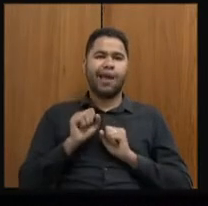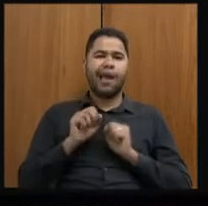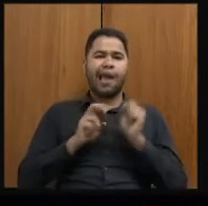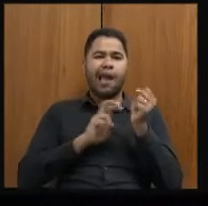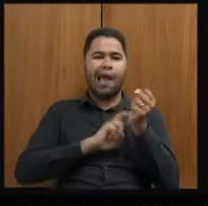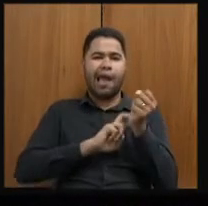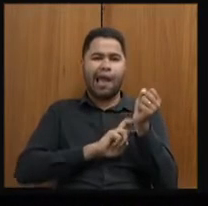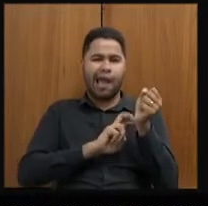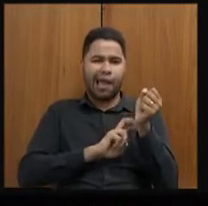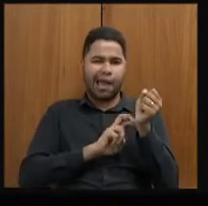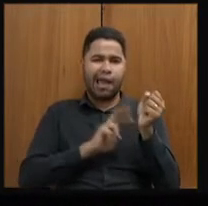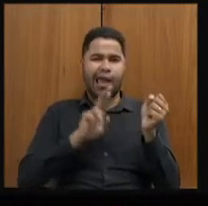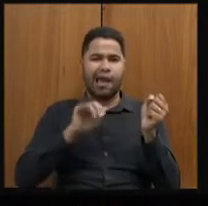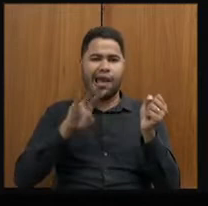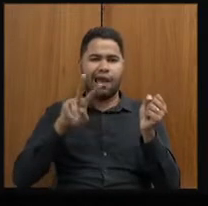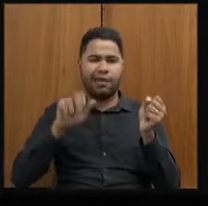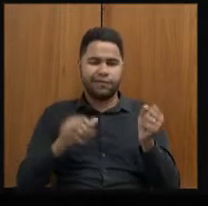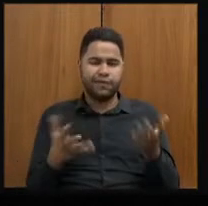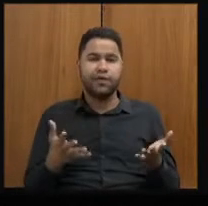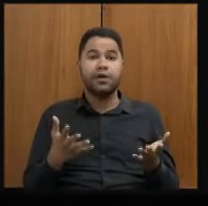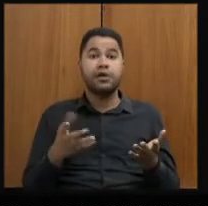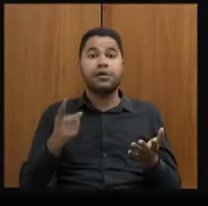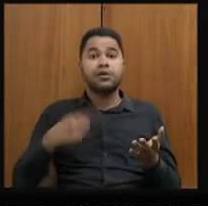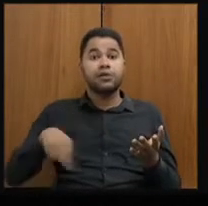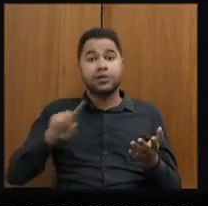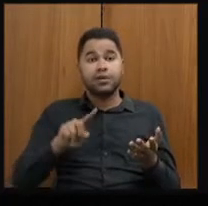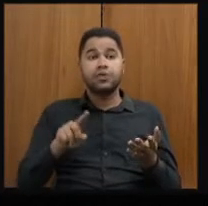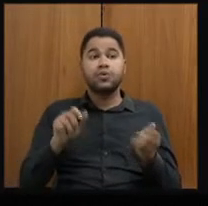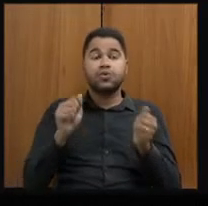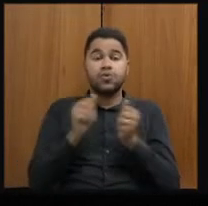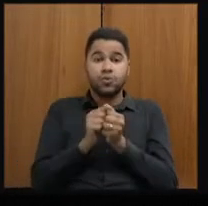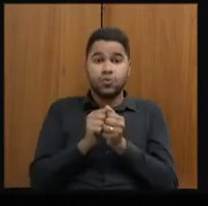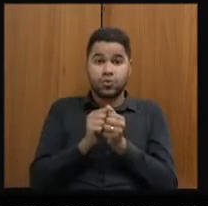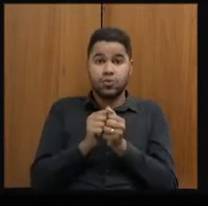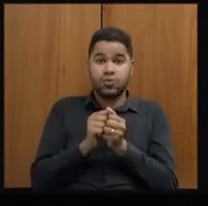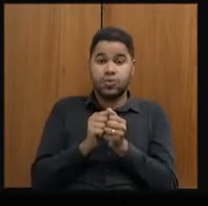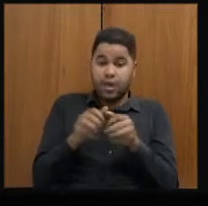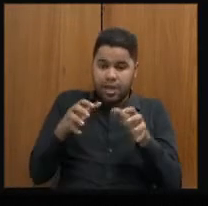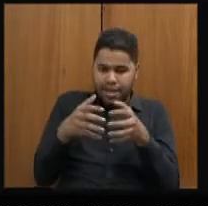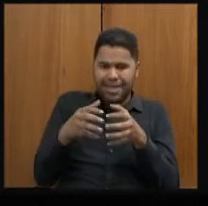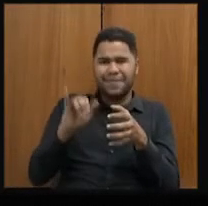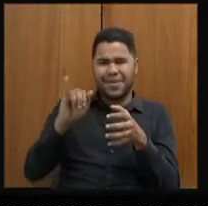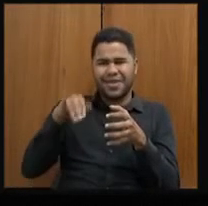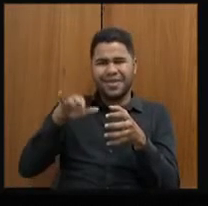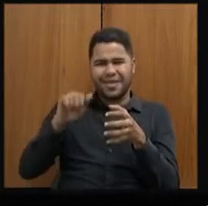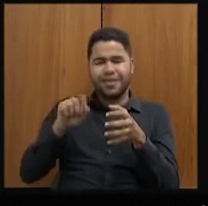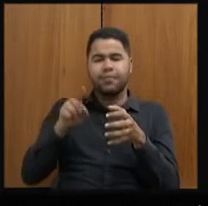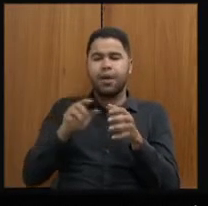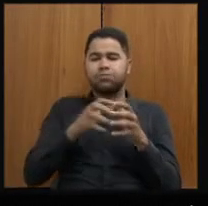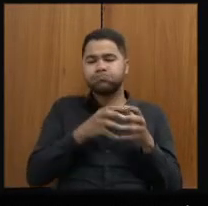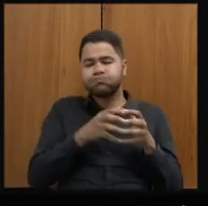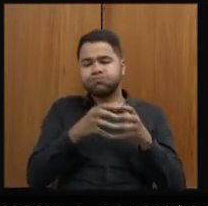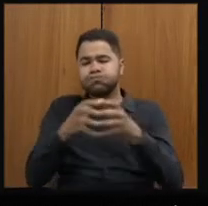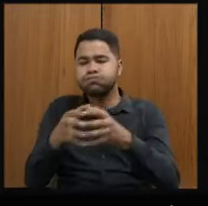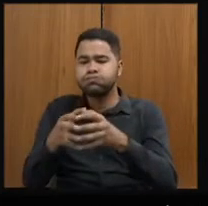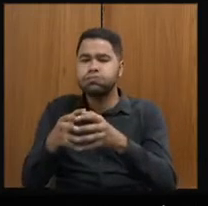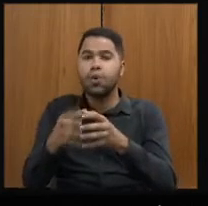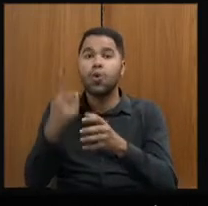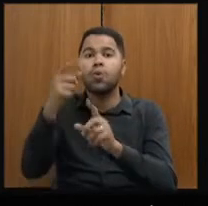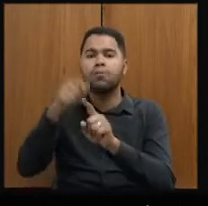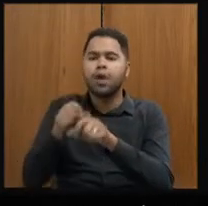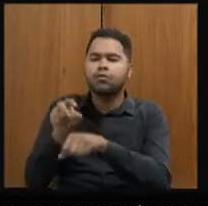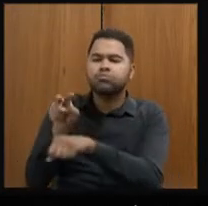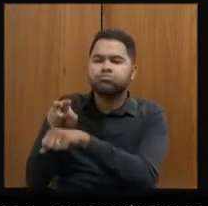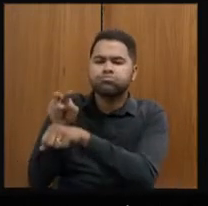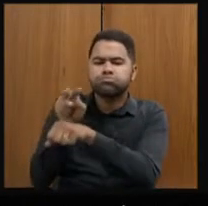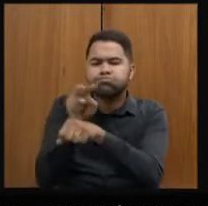imã como trabalho na questão de Zoonoses o imediatamente com a sua equipe se deslocou até lá onde ficou lá por mais de um mês